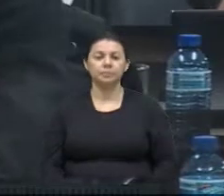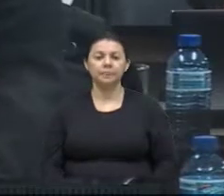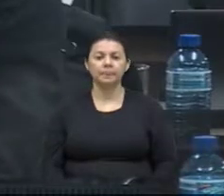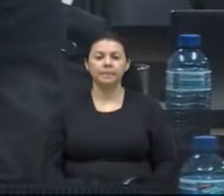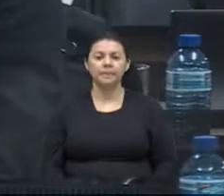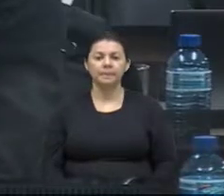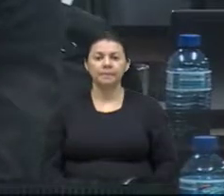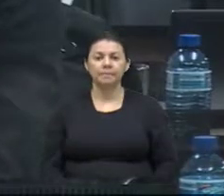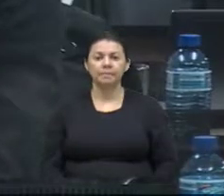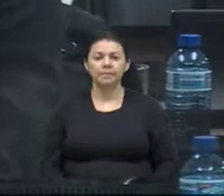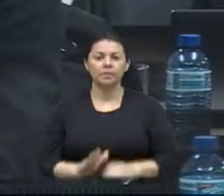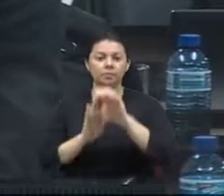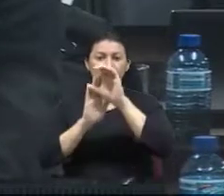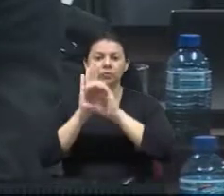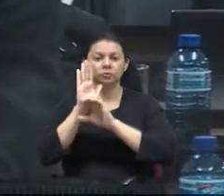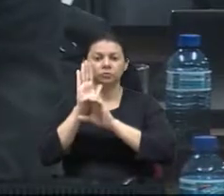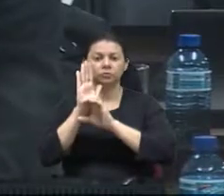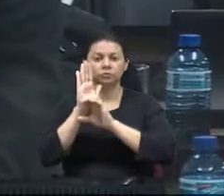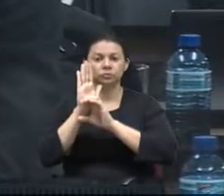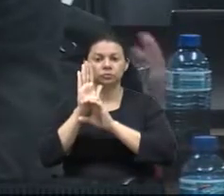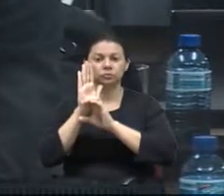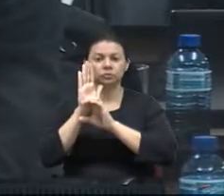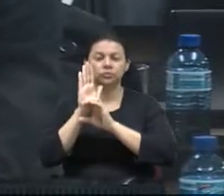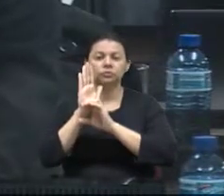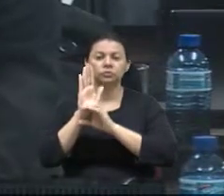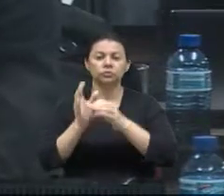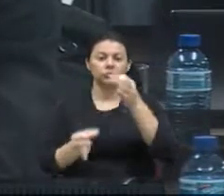isonomia legalidade publicidade